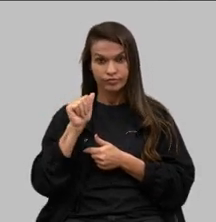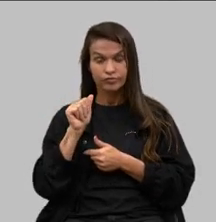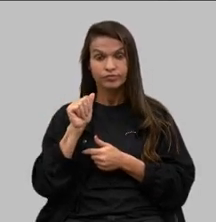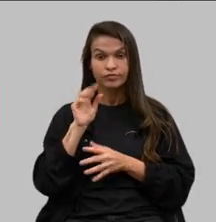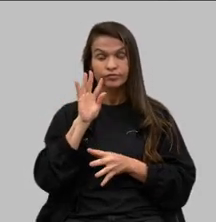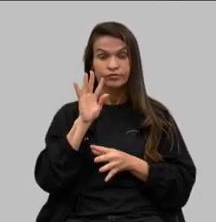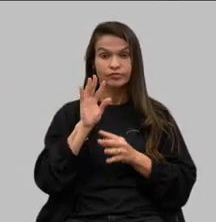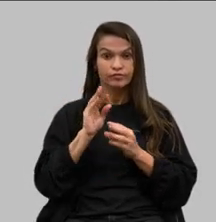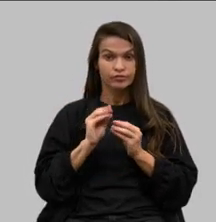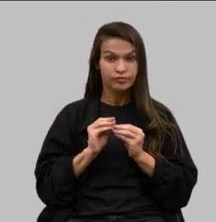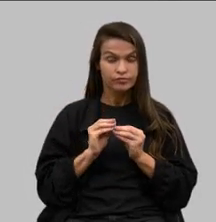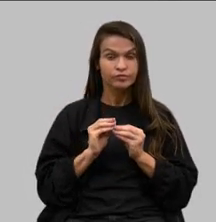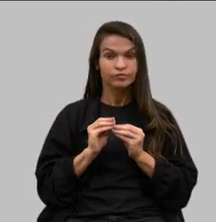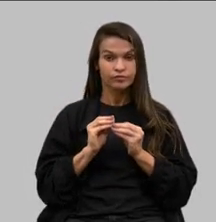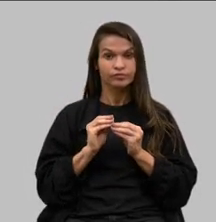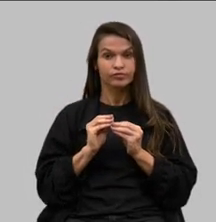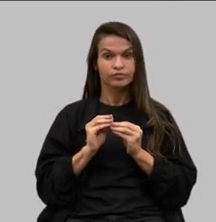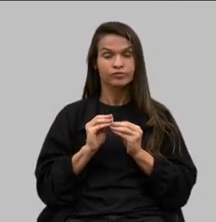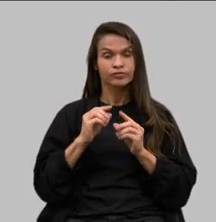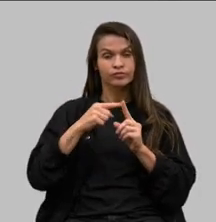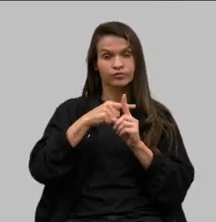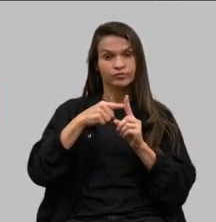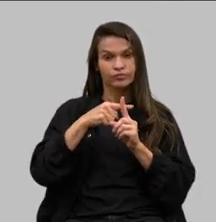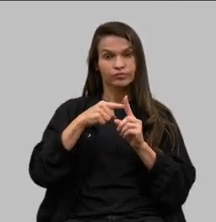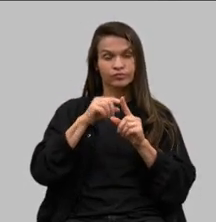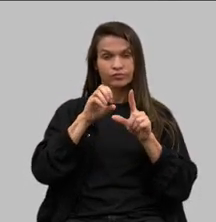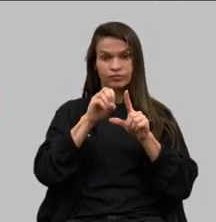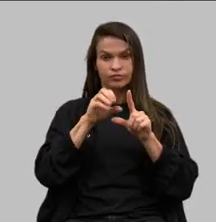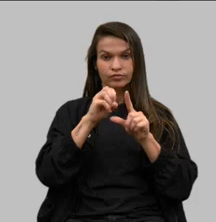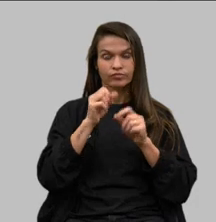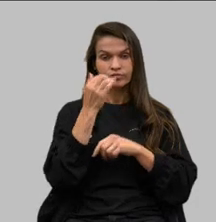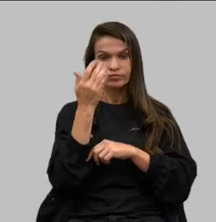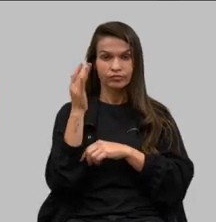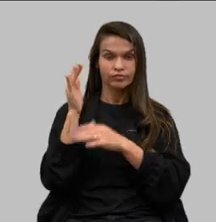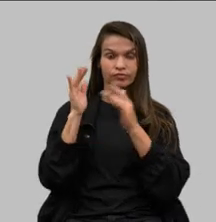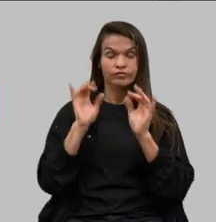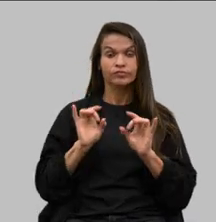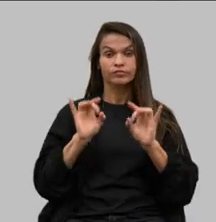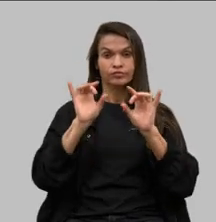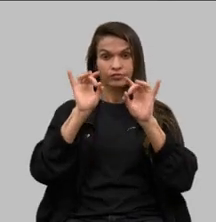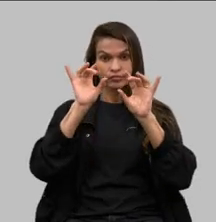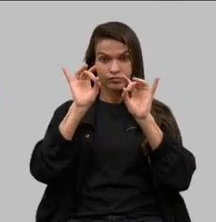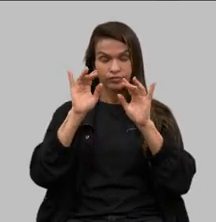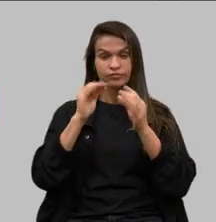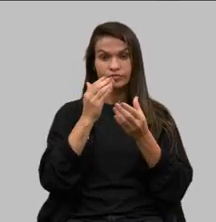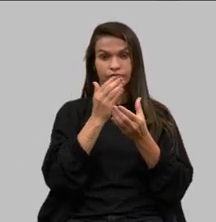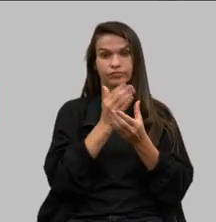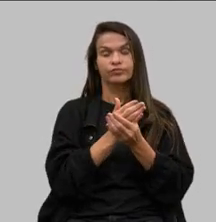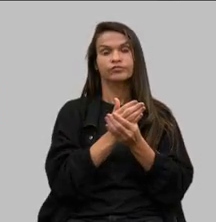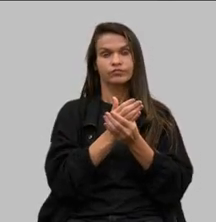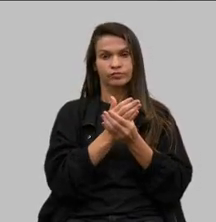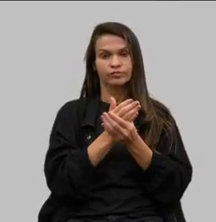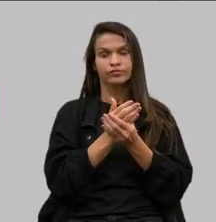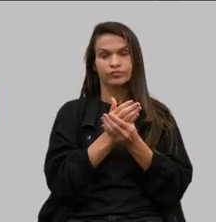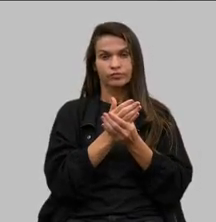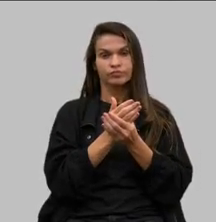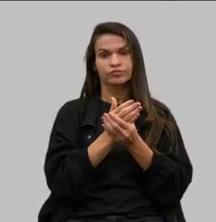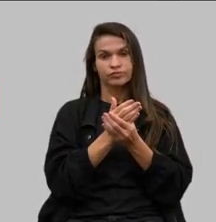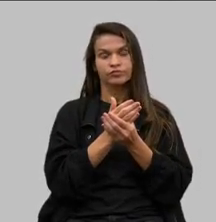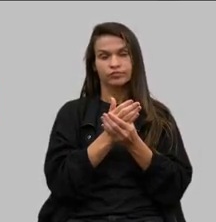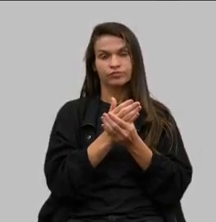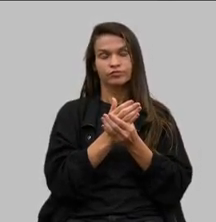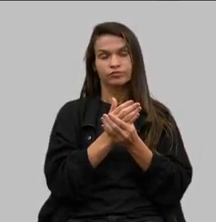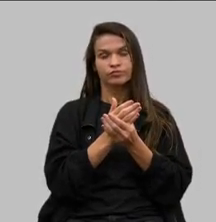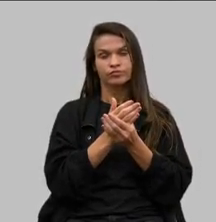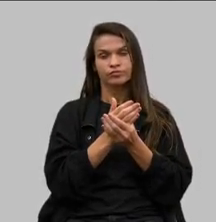concluir o passivo do licenciamento ambiental eh E especialmente processos convencionais que eh Há